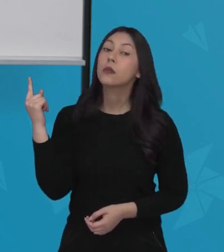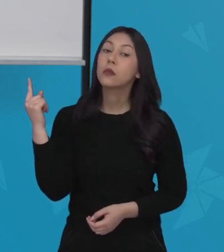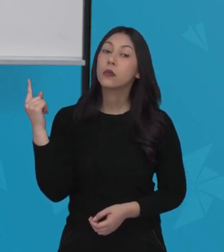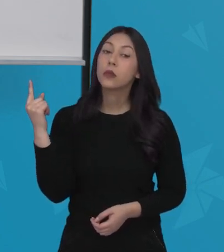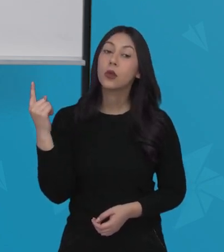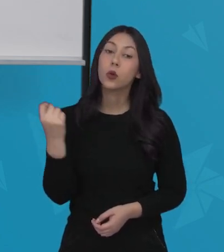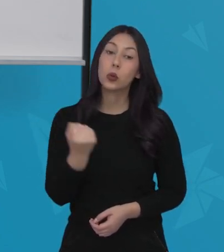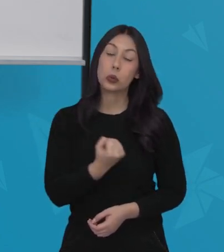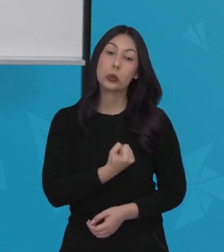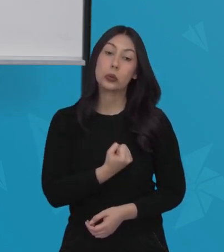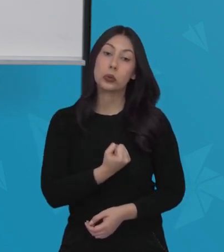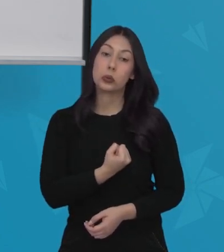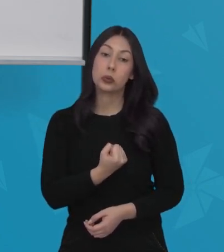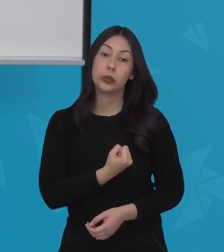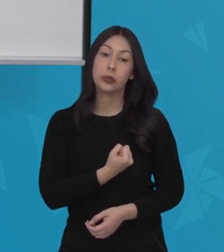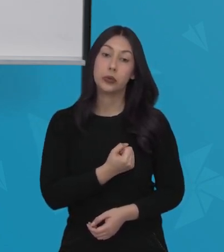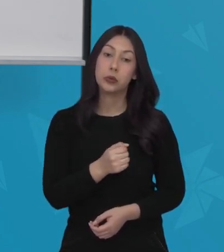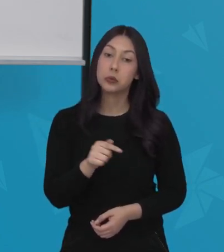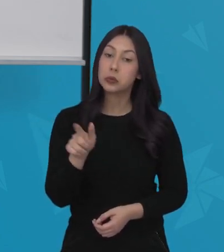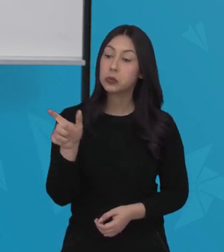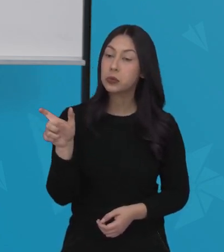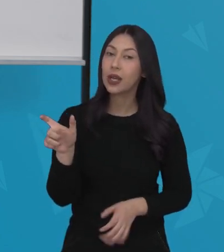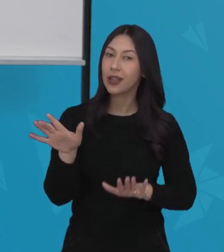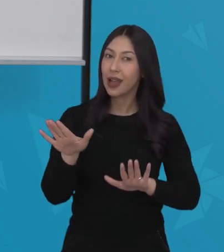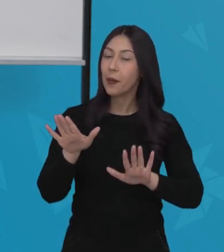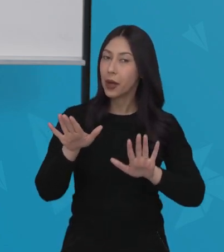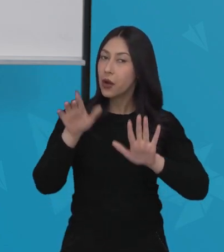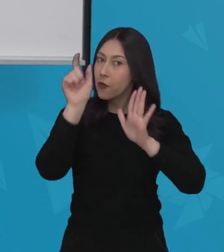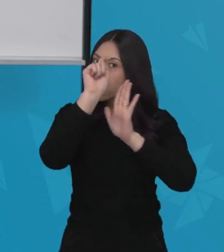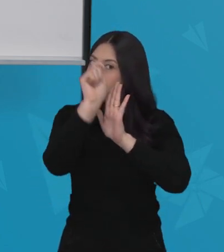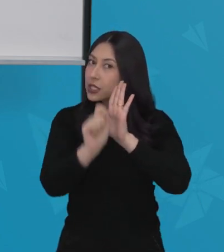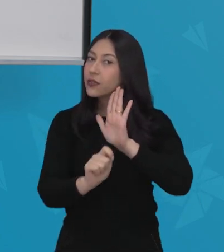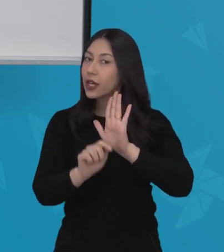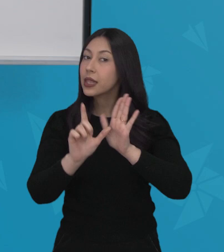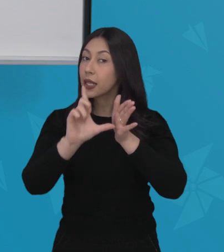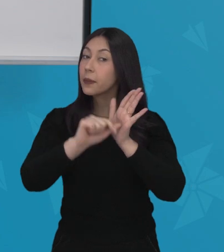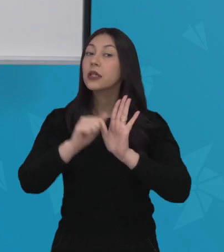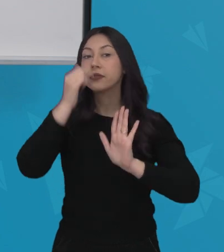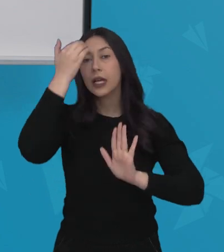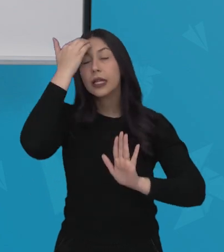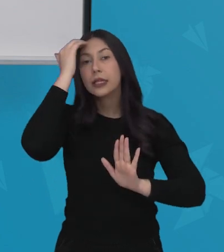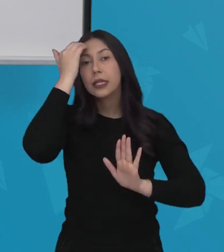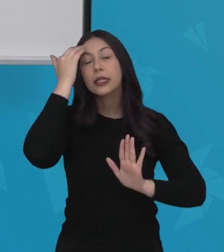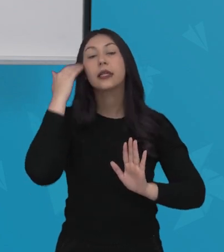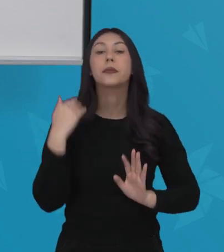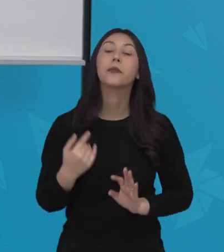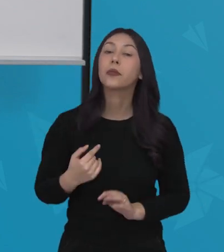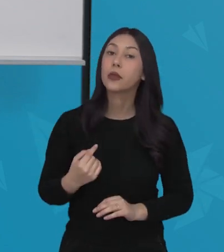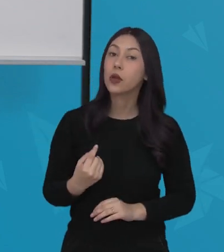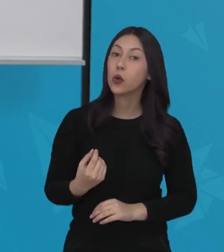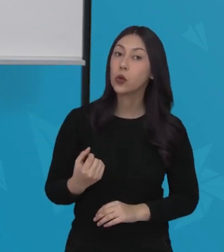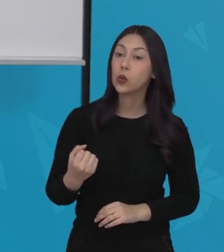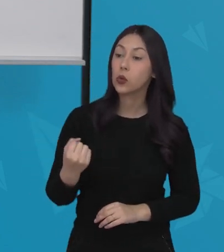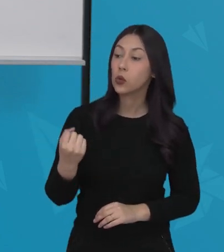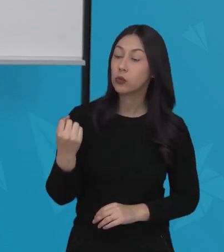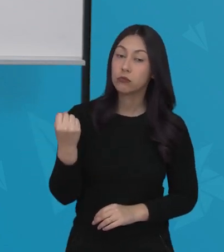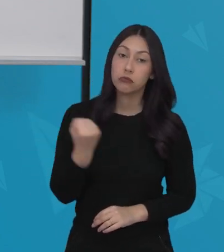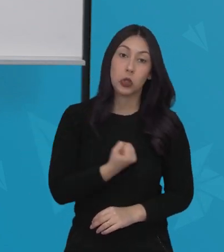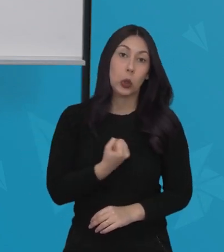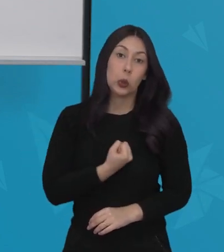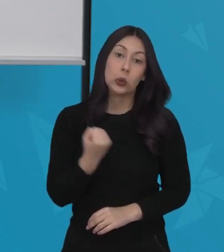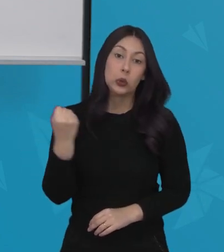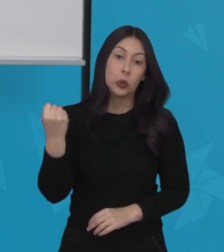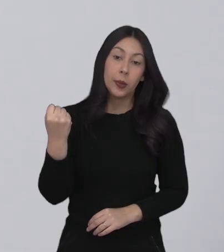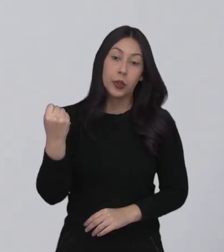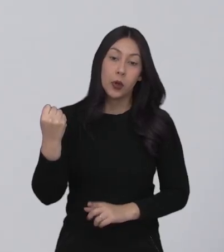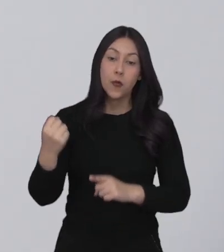algo aqui na frente, um outro número, calma aí que vai ficar um pouco menos nebuloso com os exemplos, multiplicado